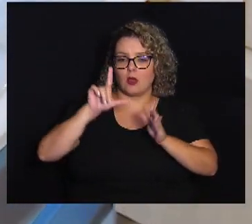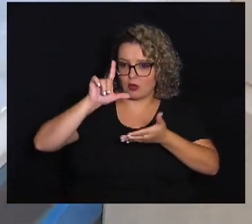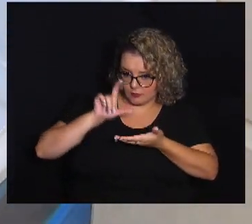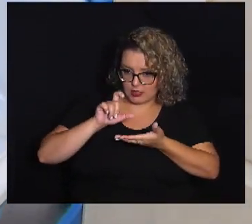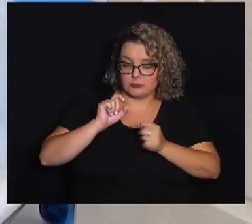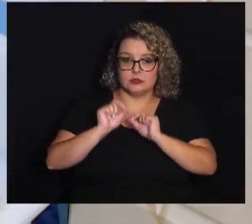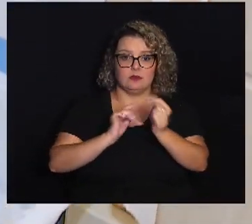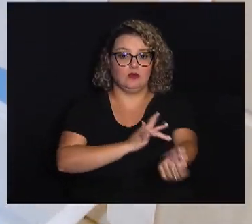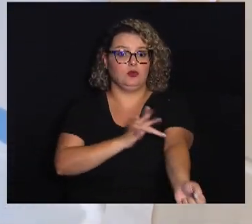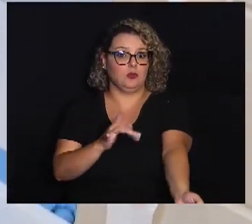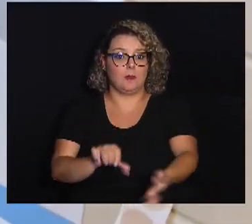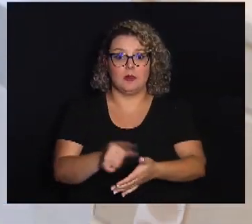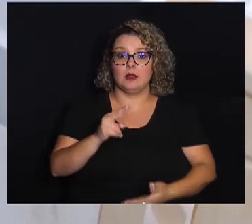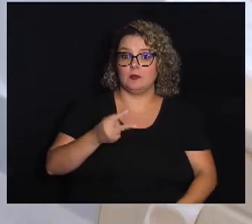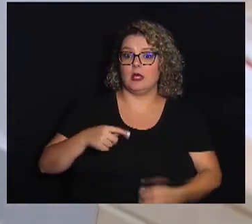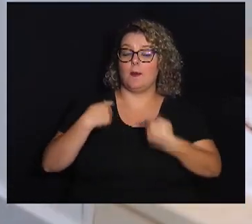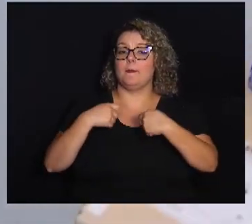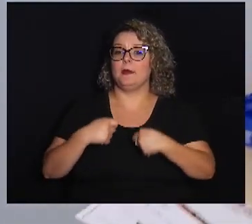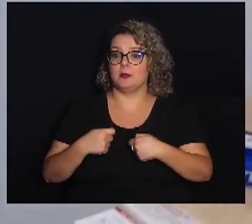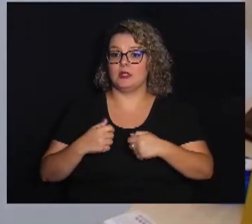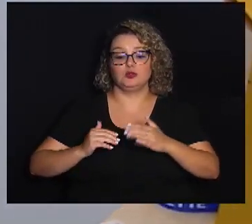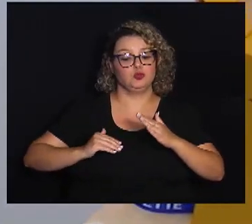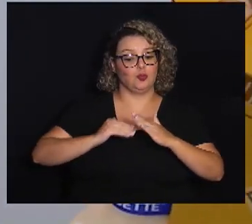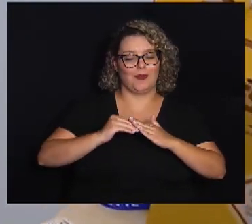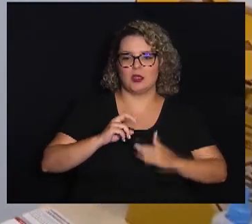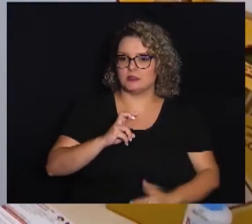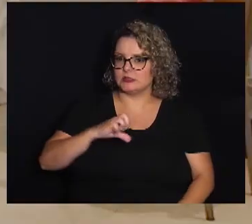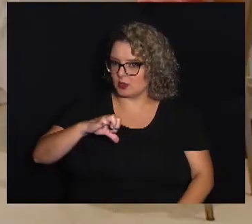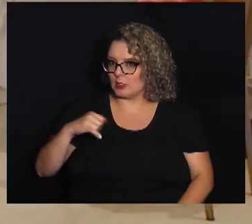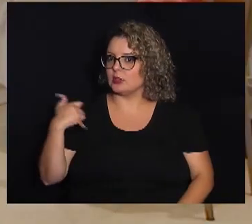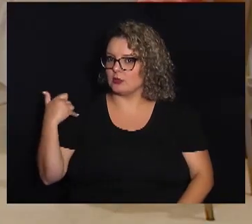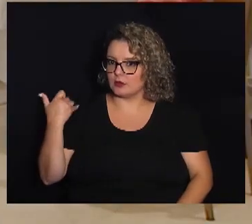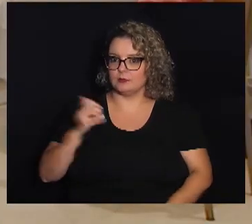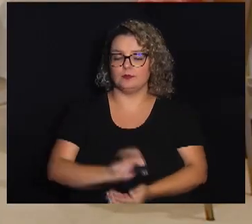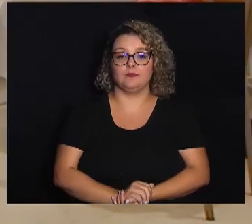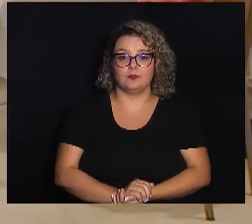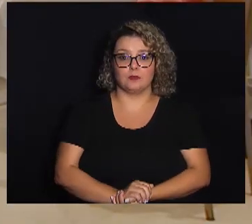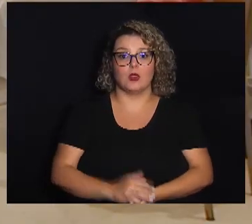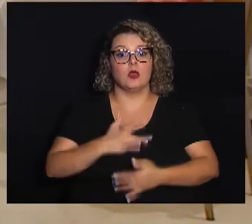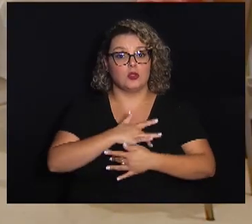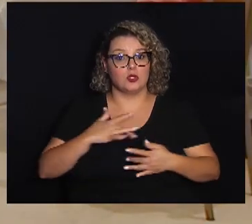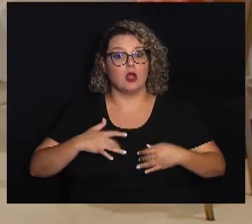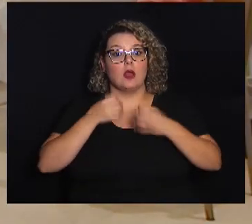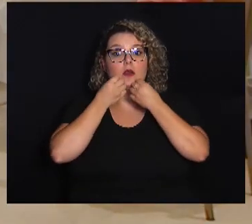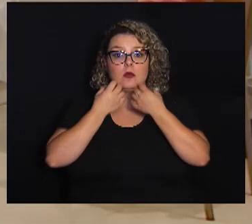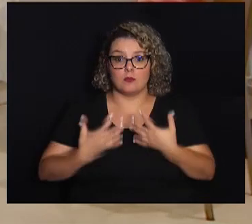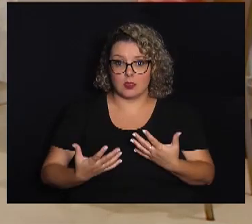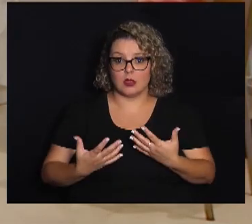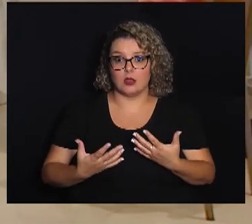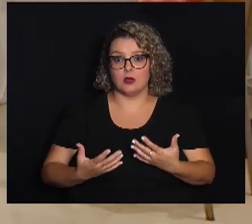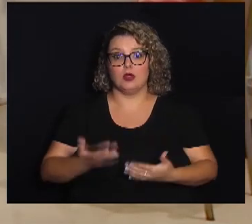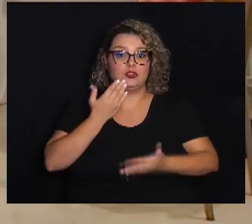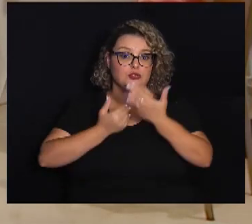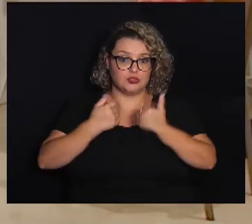doar pela primeira vez precisa ter no máximo 59 anos. Você tem que estar bem de saúde, tá? No caso de